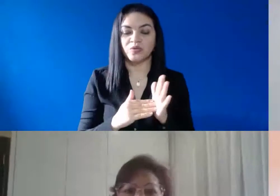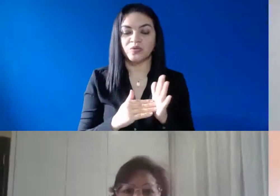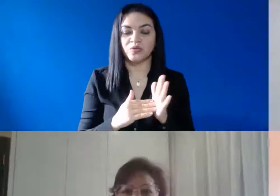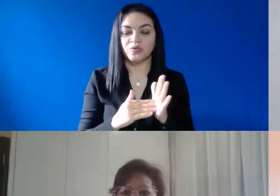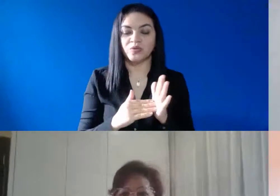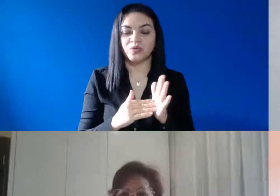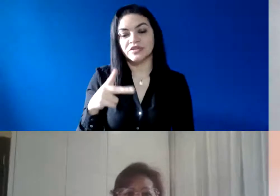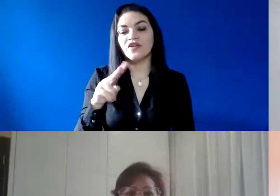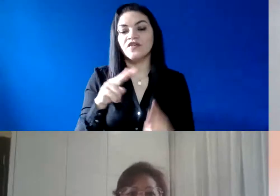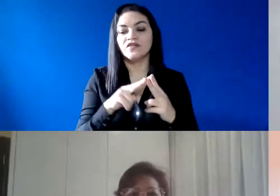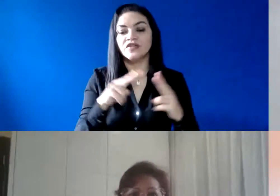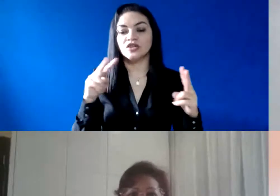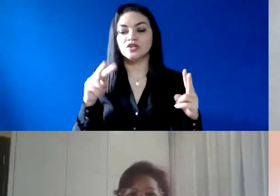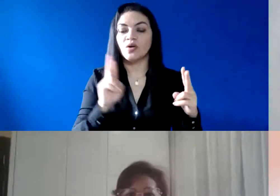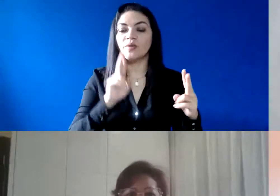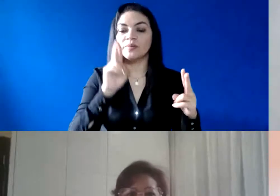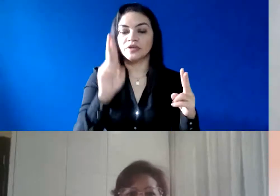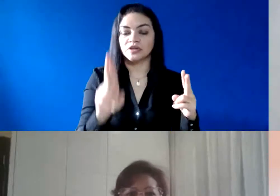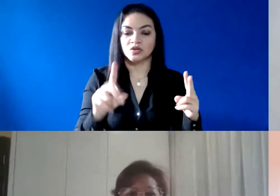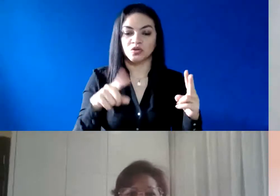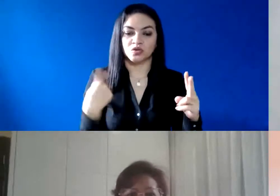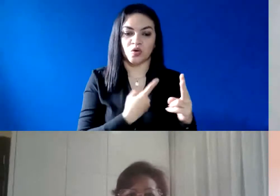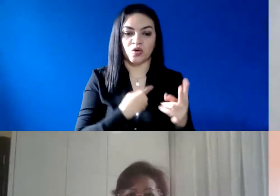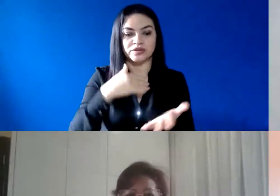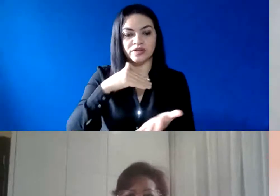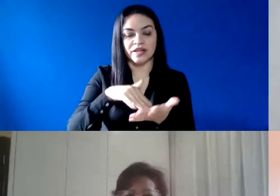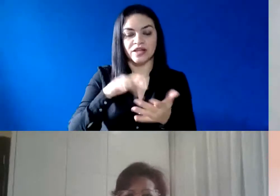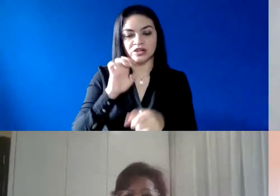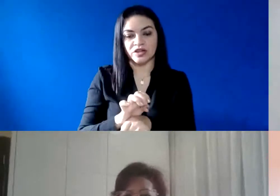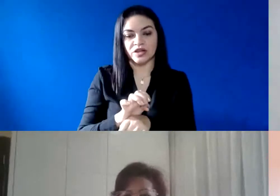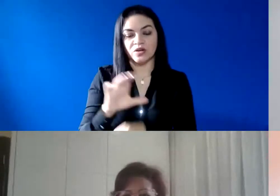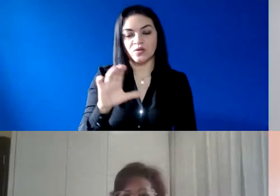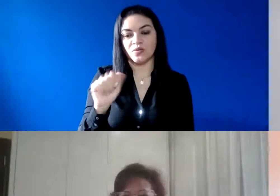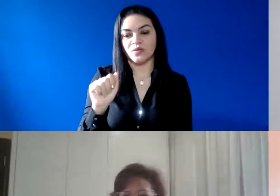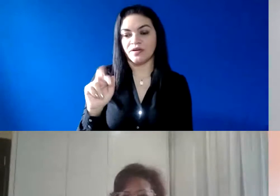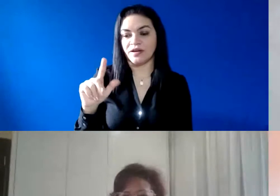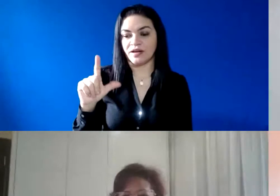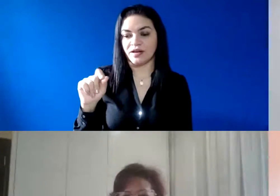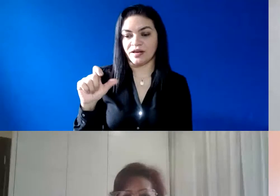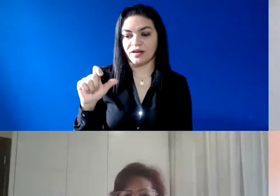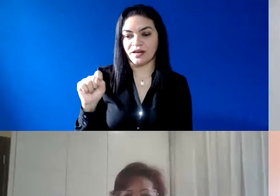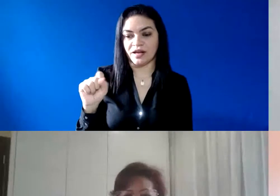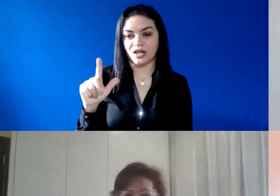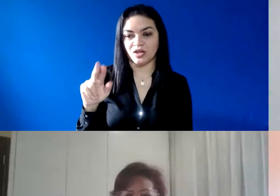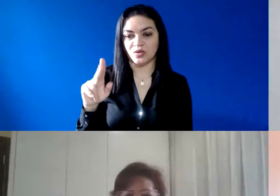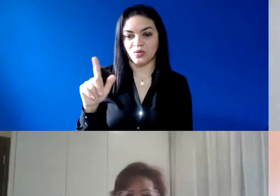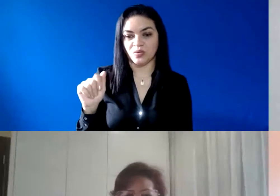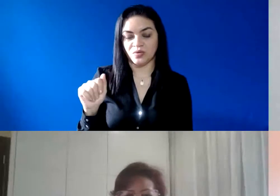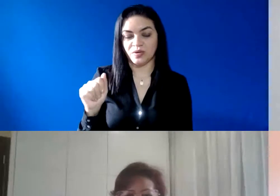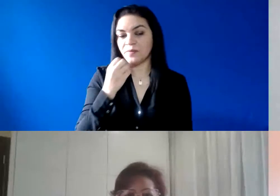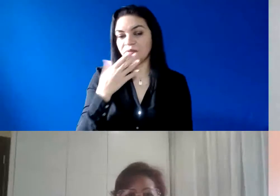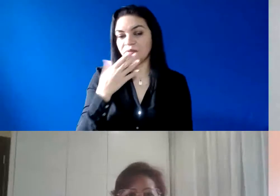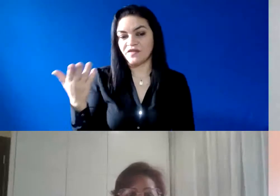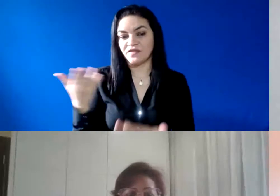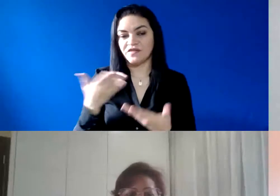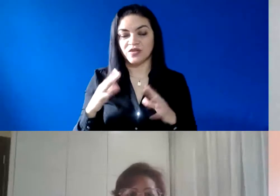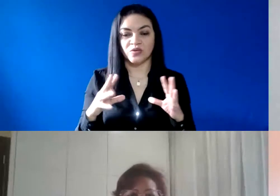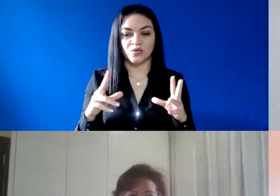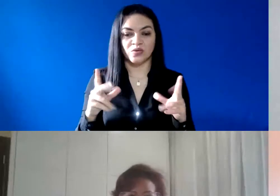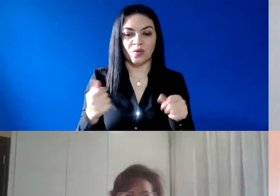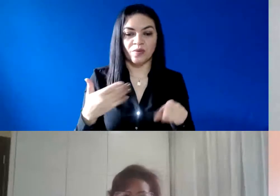aqui representando o nosso secretário de Estado, doutor Carlos Lula. Bem-vindo a todos os participantes. É com